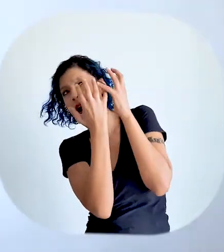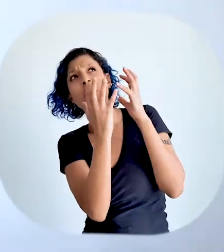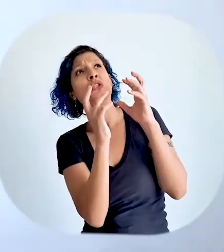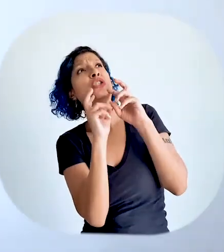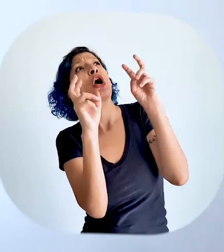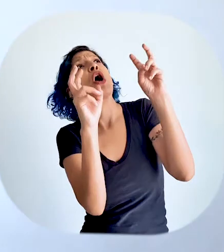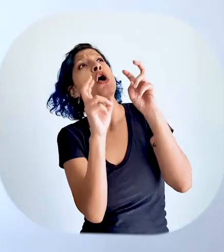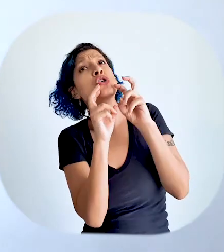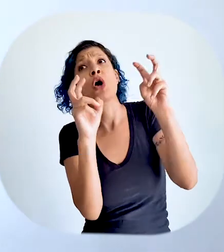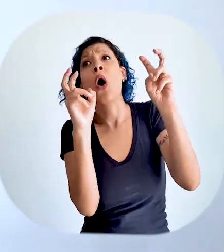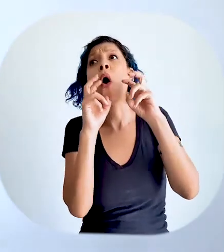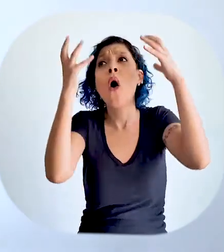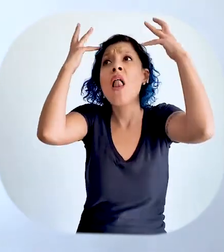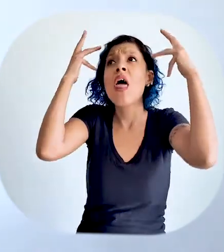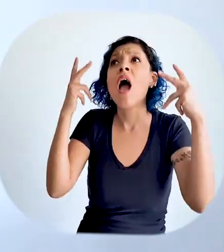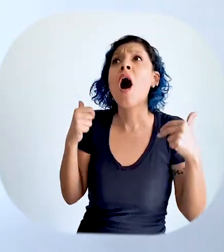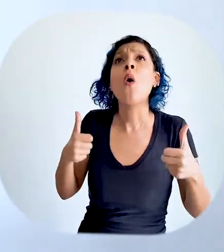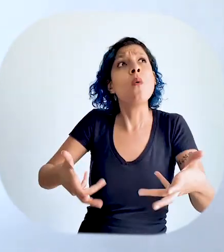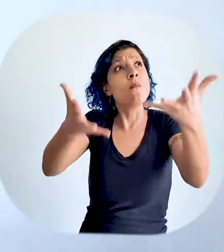Socorro! Socorro!